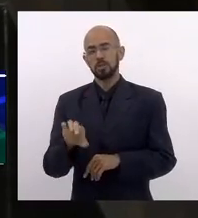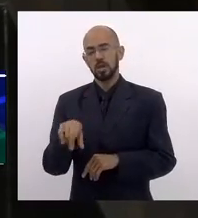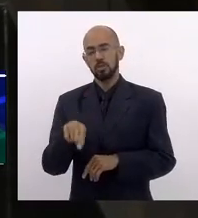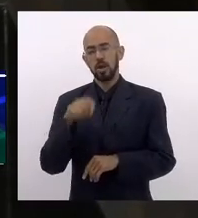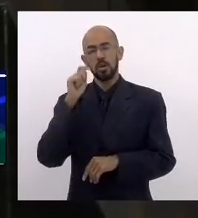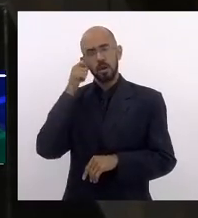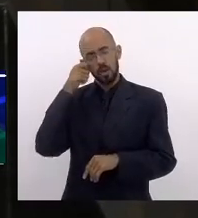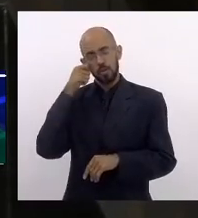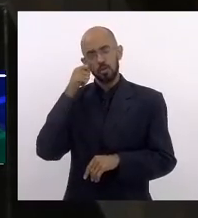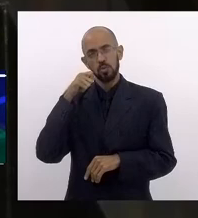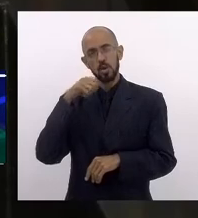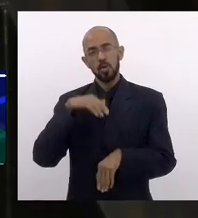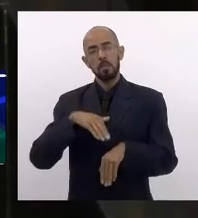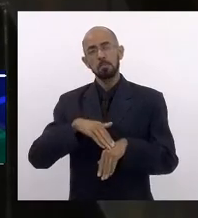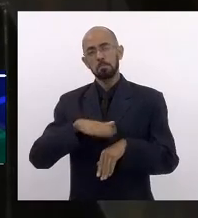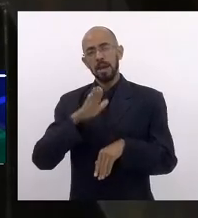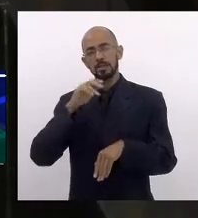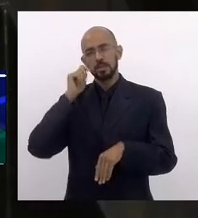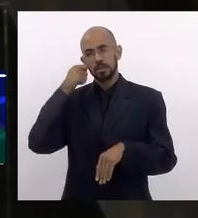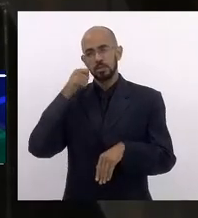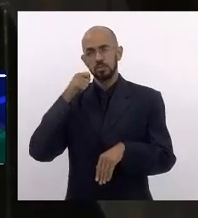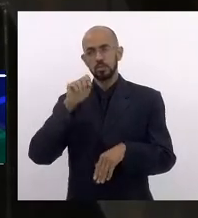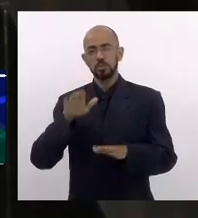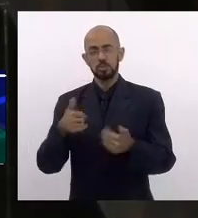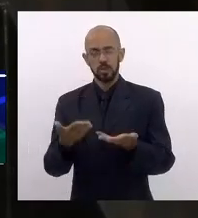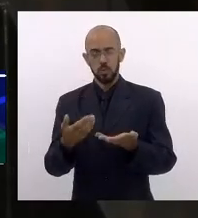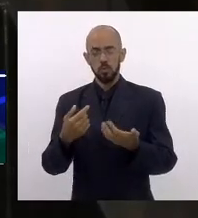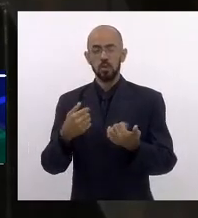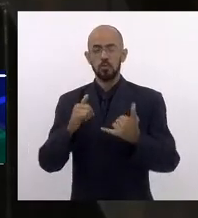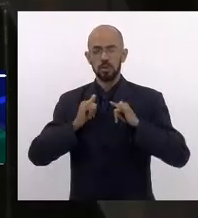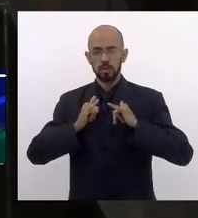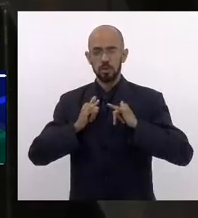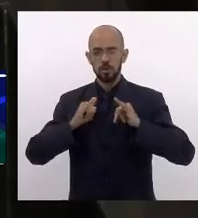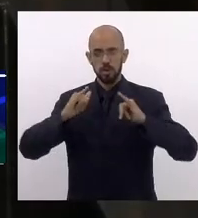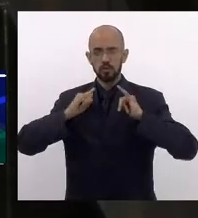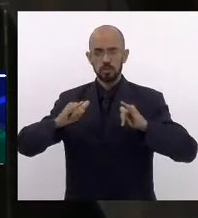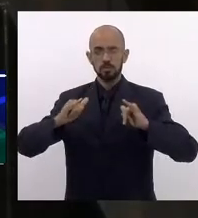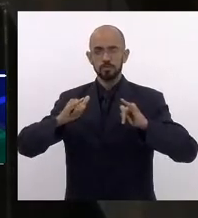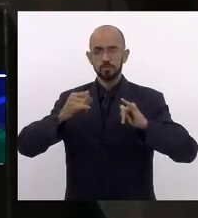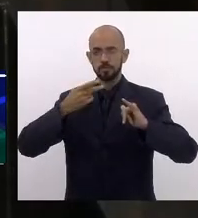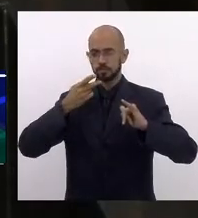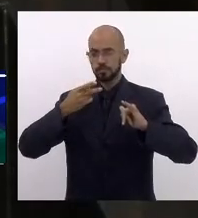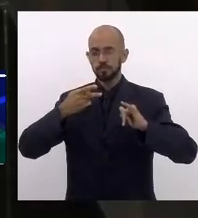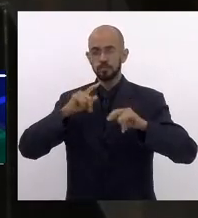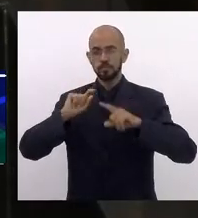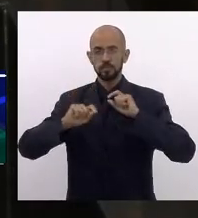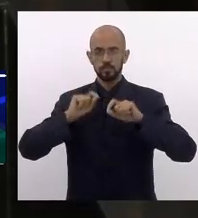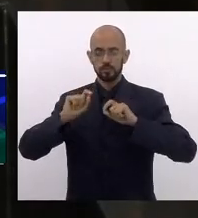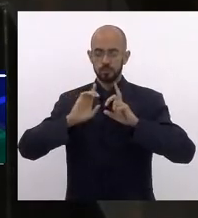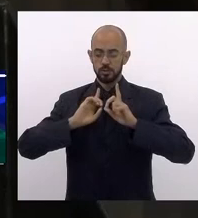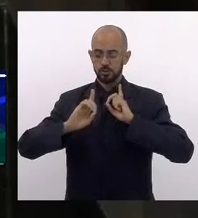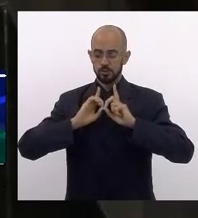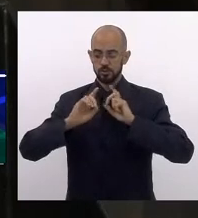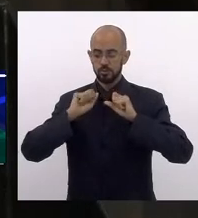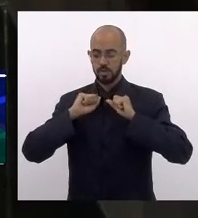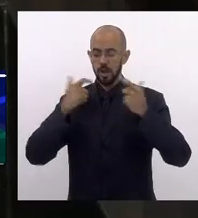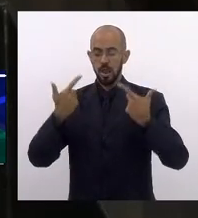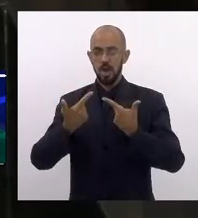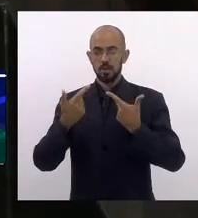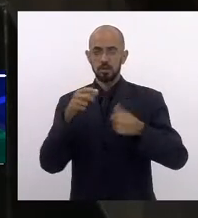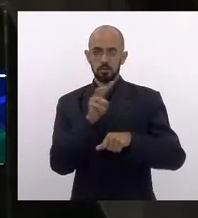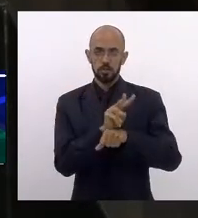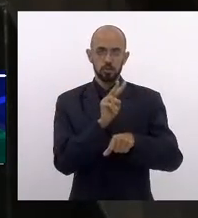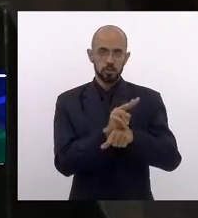pouquinho. Então, assim, eu quero fazer uma manifestação para dizer que estamos discutindo na Assembleia um projeto que trata da